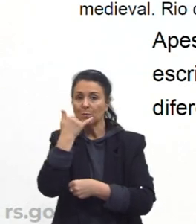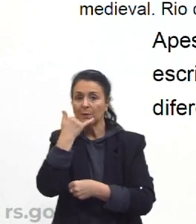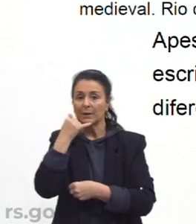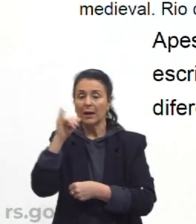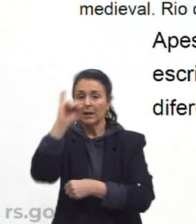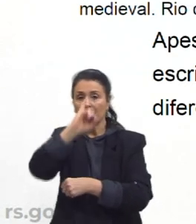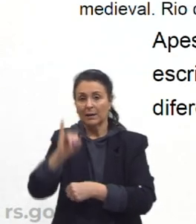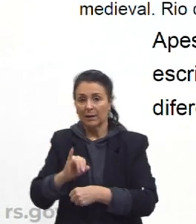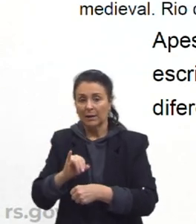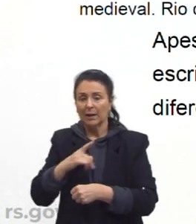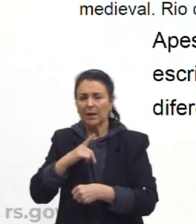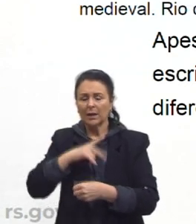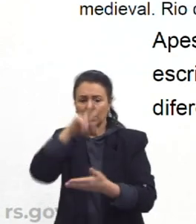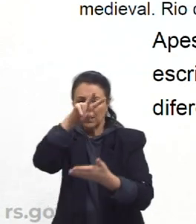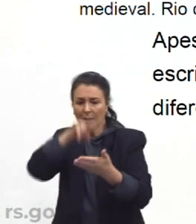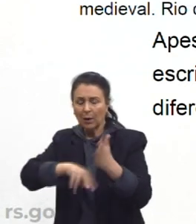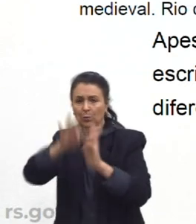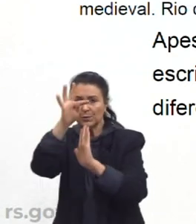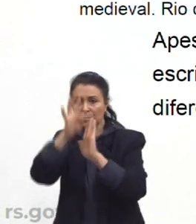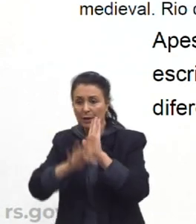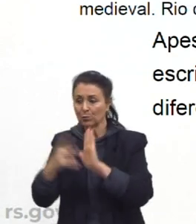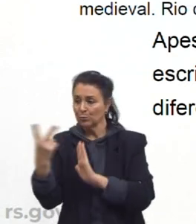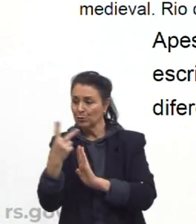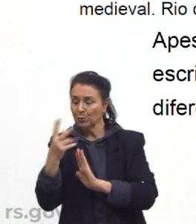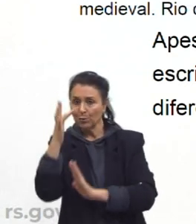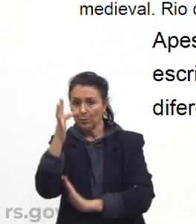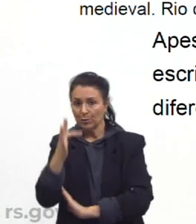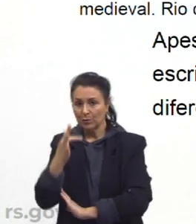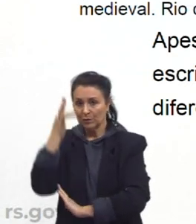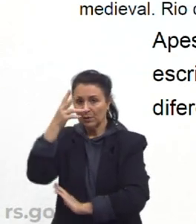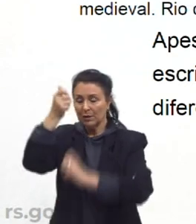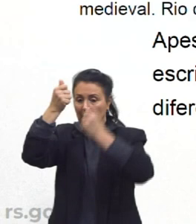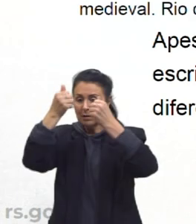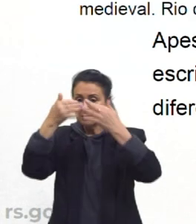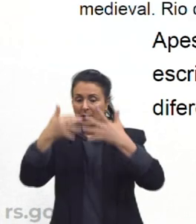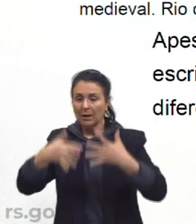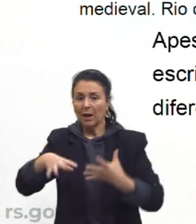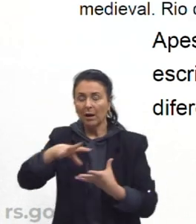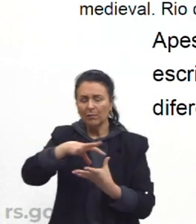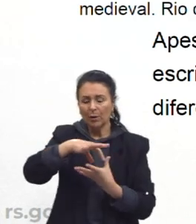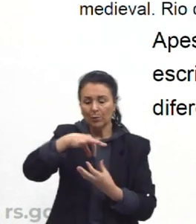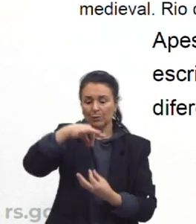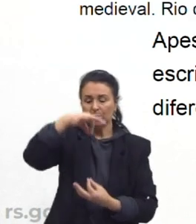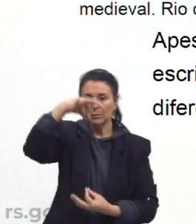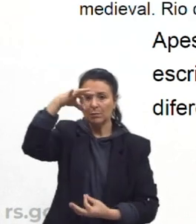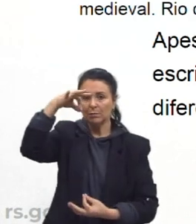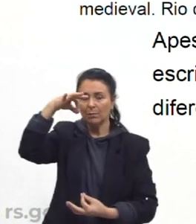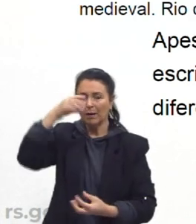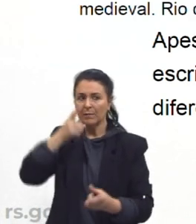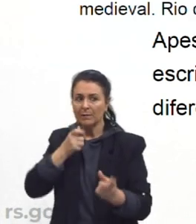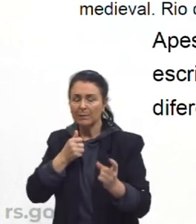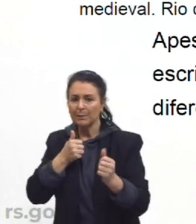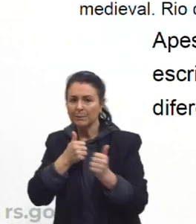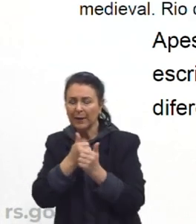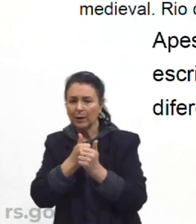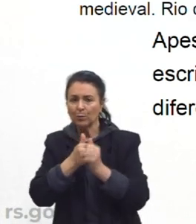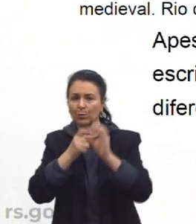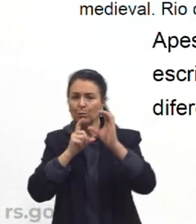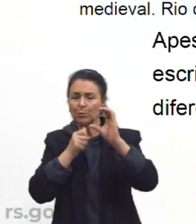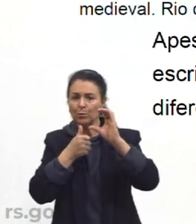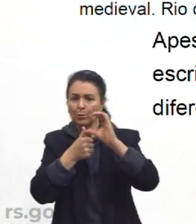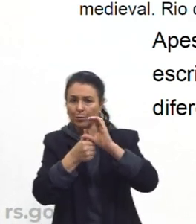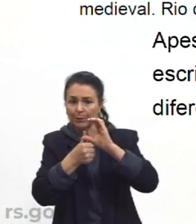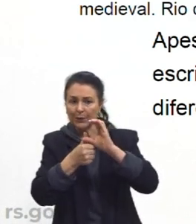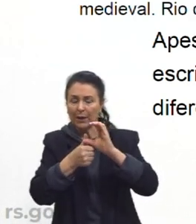de protini de Porfírio cujo espiritualismo devia aproximá-lo do cristianismo ouvindo sermões